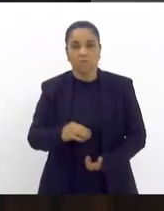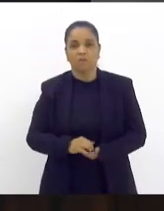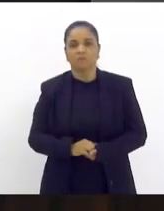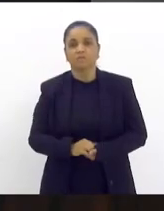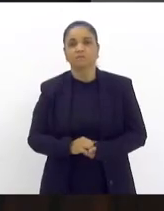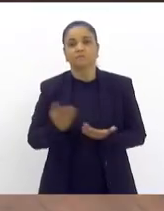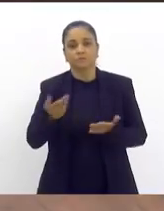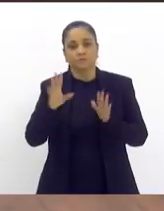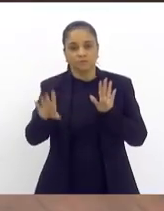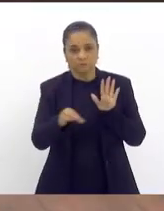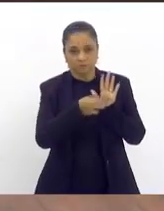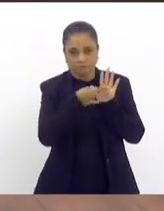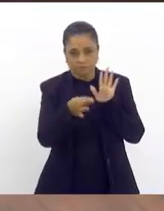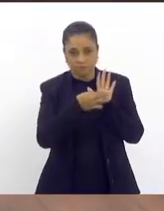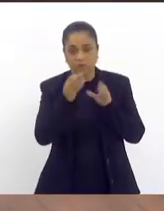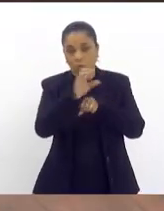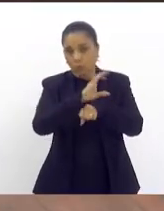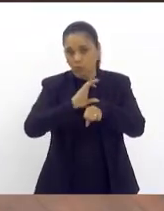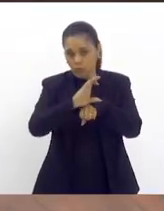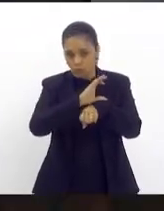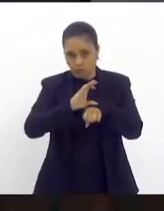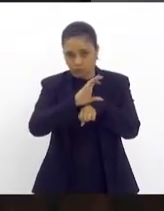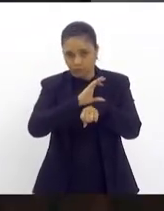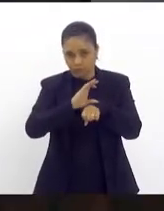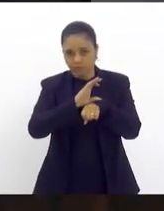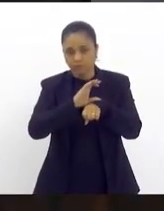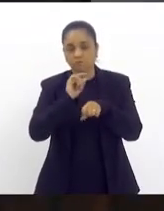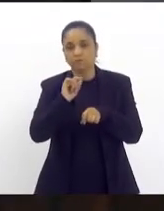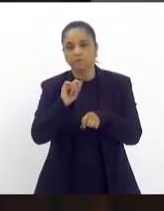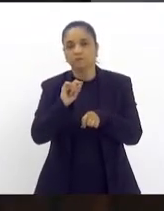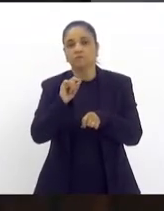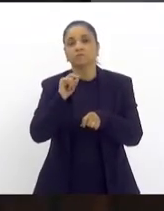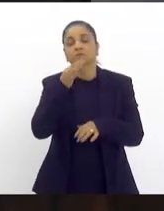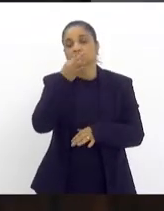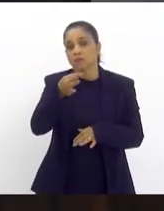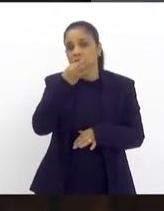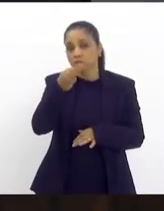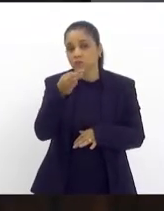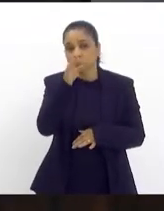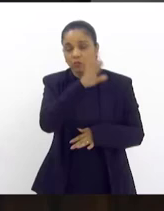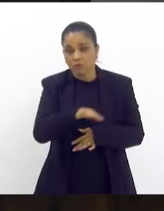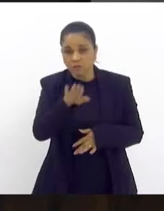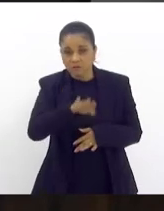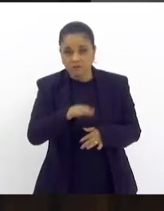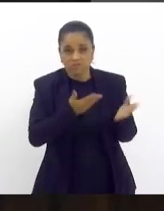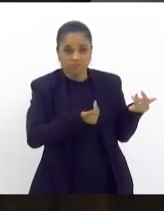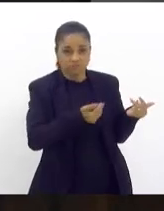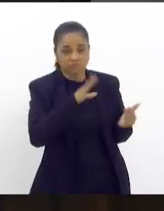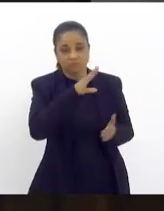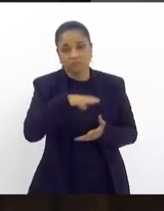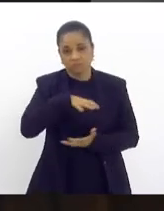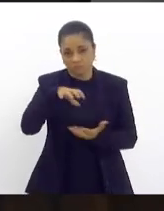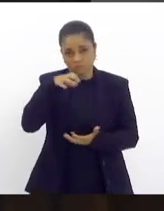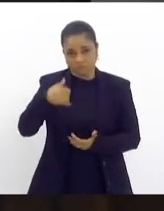Parecer pela constitucionalidade. Pela Comissão de Assuntos da Criança, do Adolescente e do Idoso,